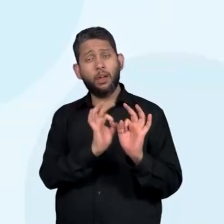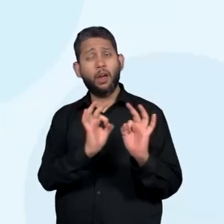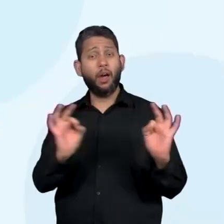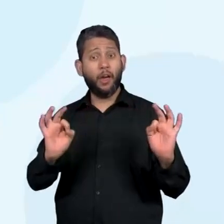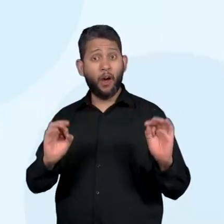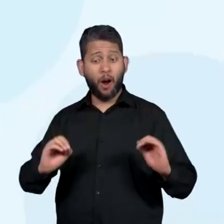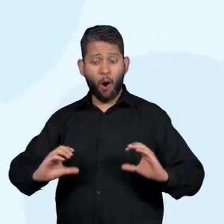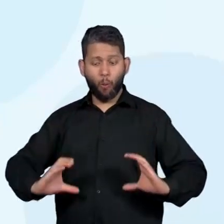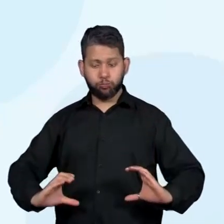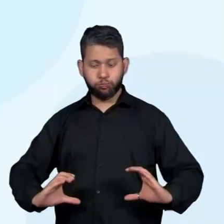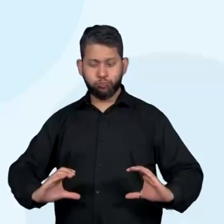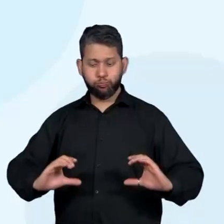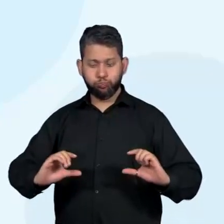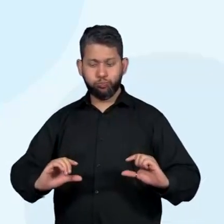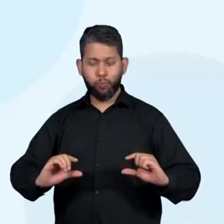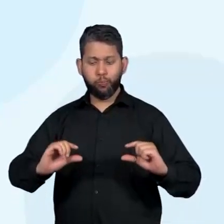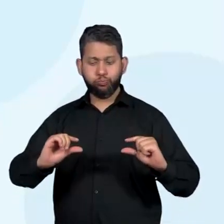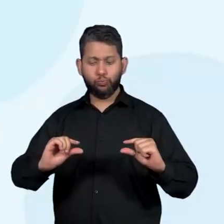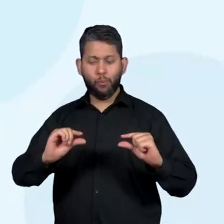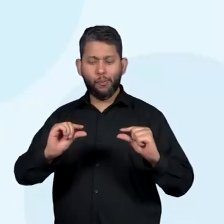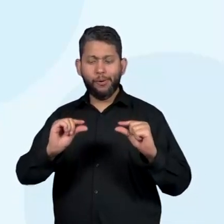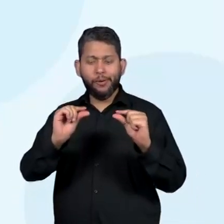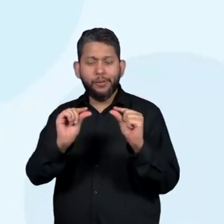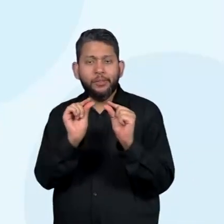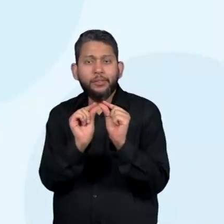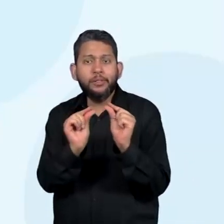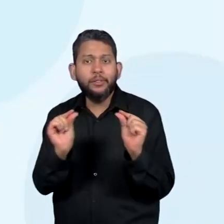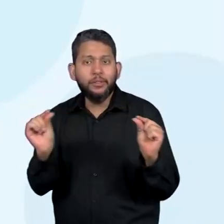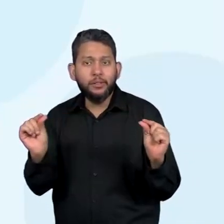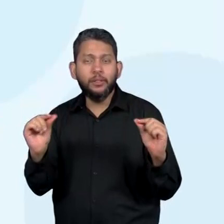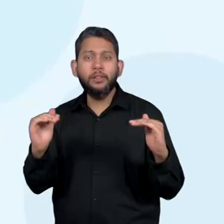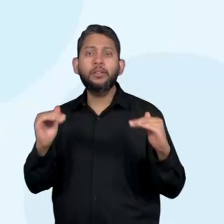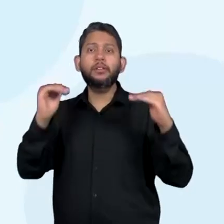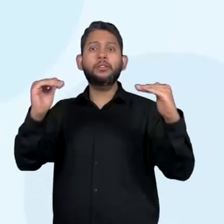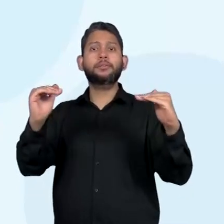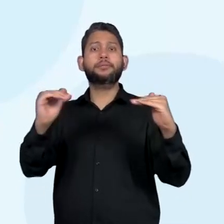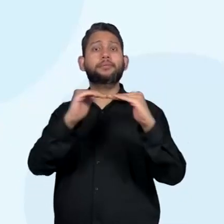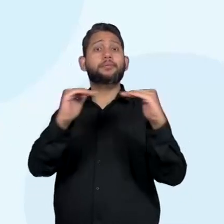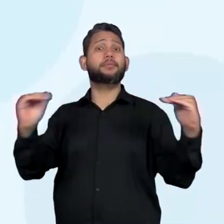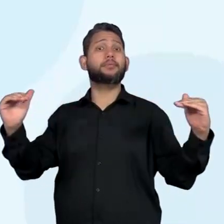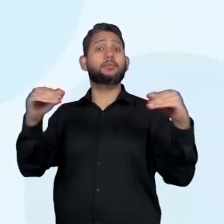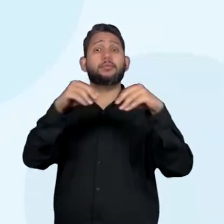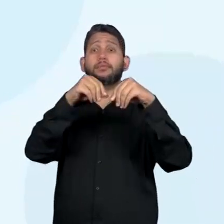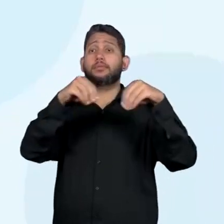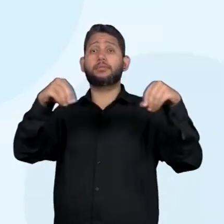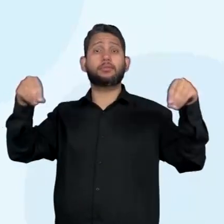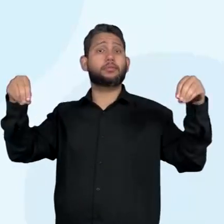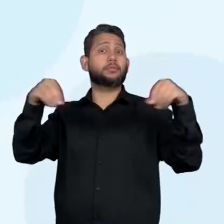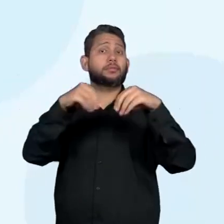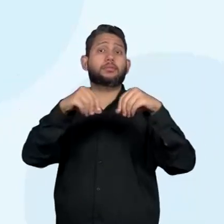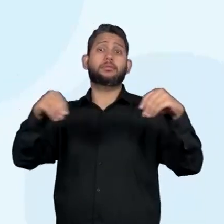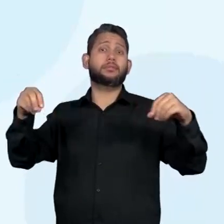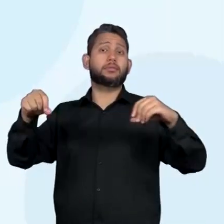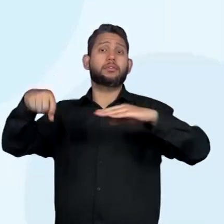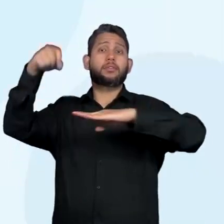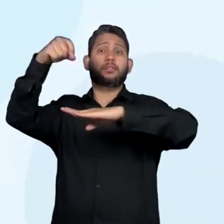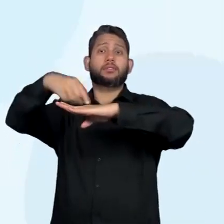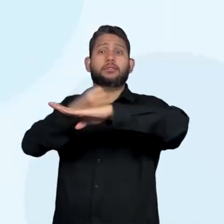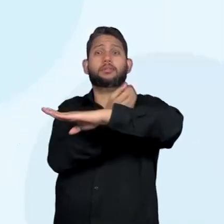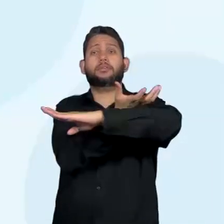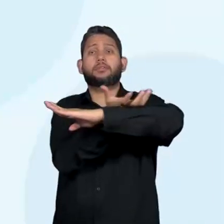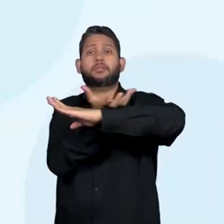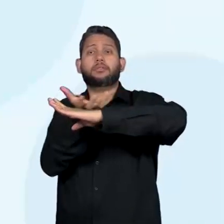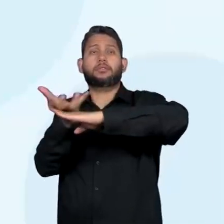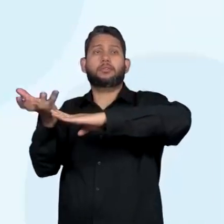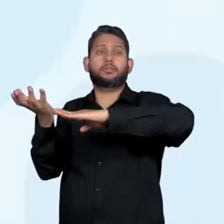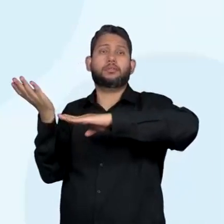ali presentes. Mas logo depois nós temos uma outra camada desse solo, que é uma camada mais limpa ali, onde essas